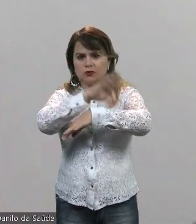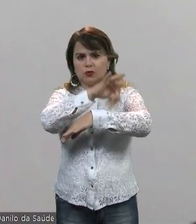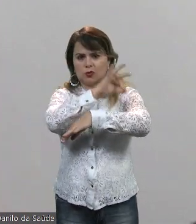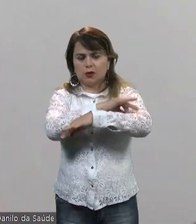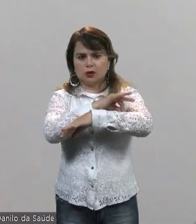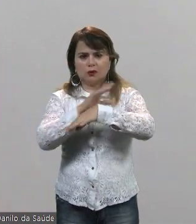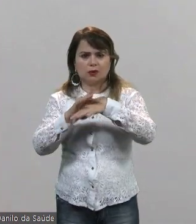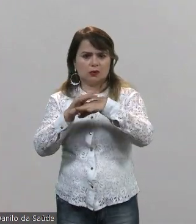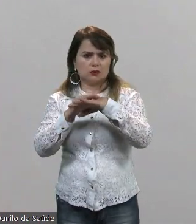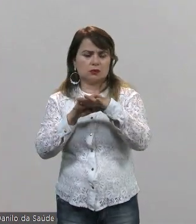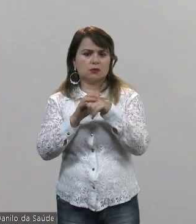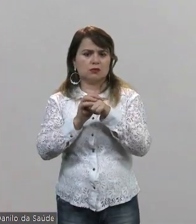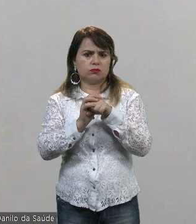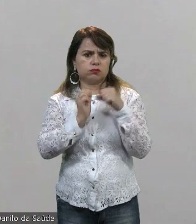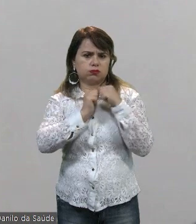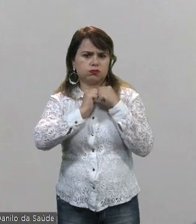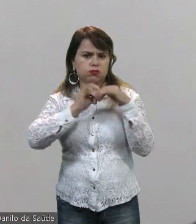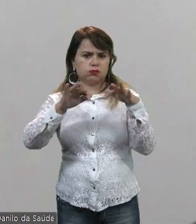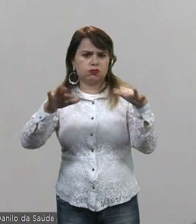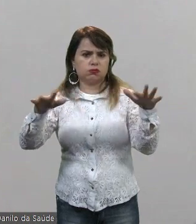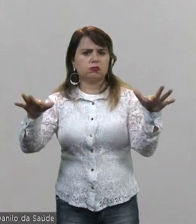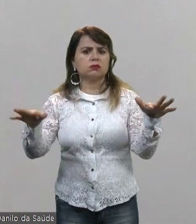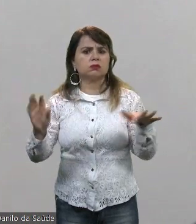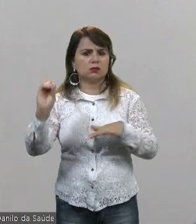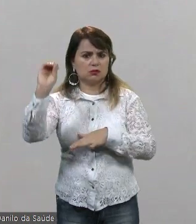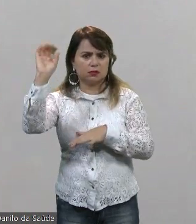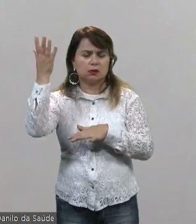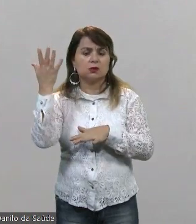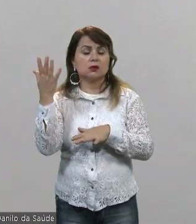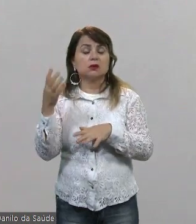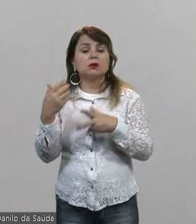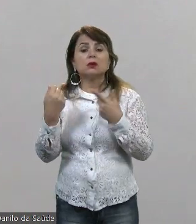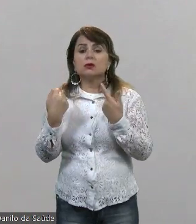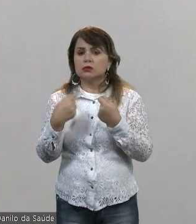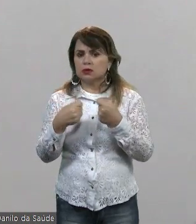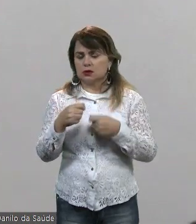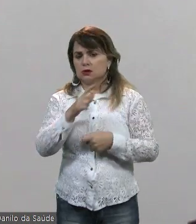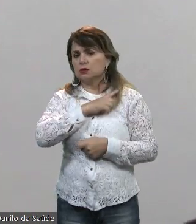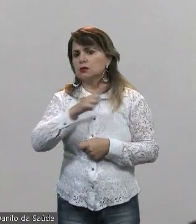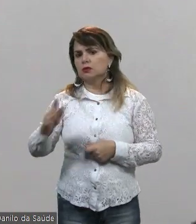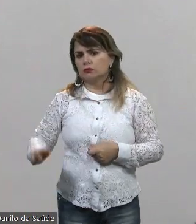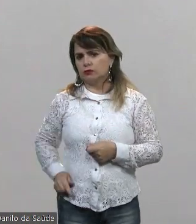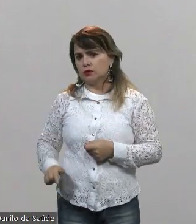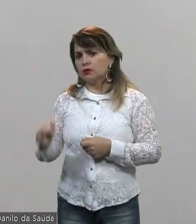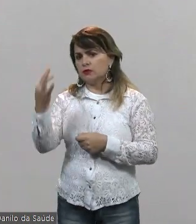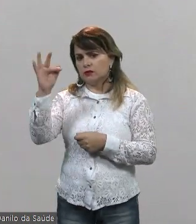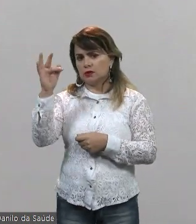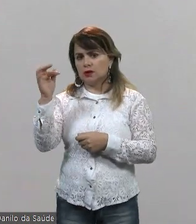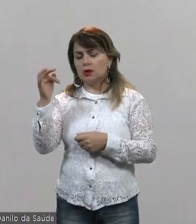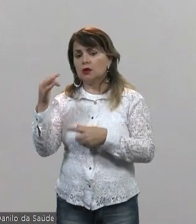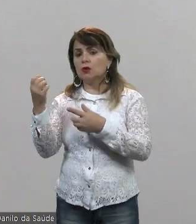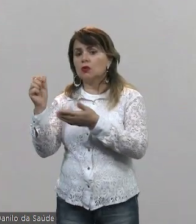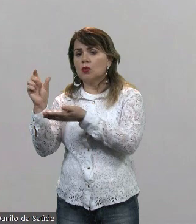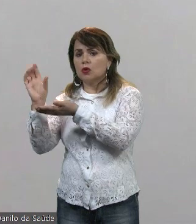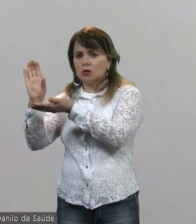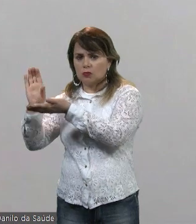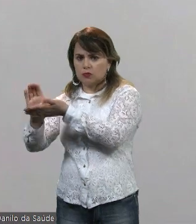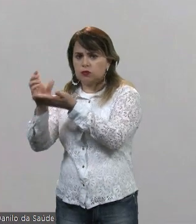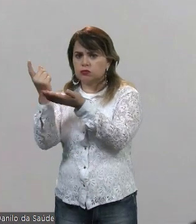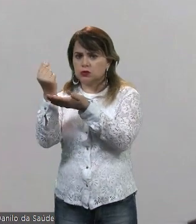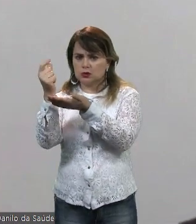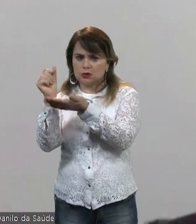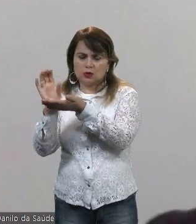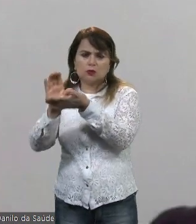município contrata esses profissionais e insere no sistema, o governo federal passa a enviar o recurso. E, junto